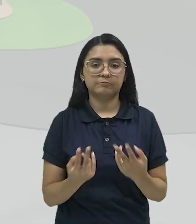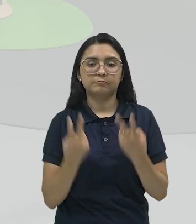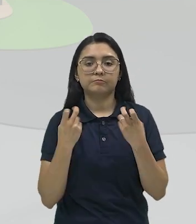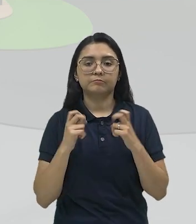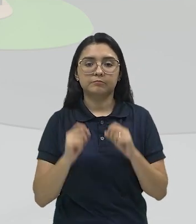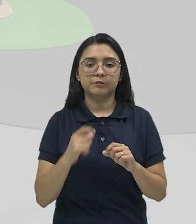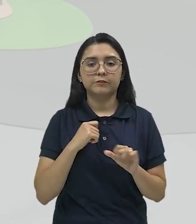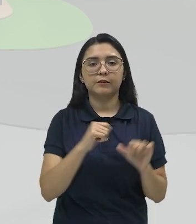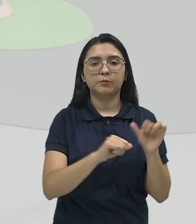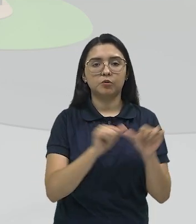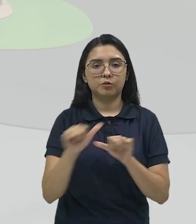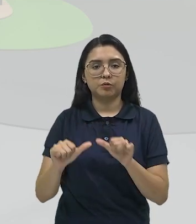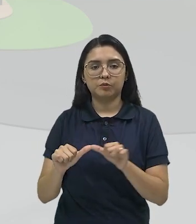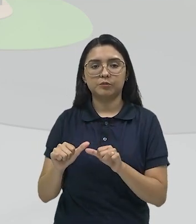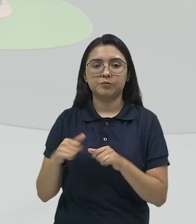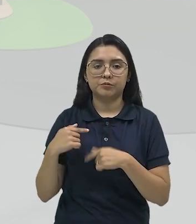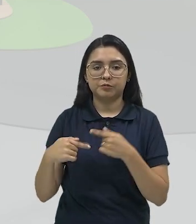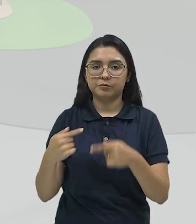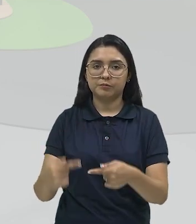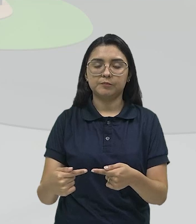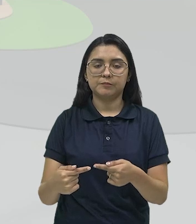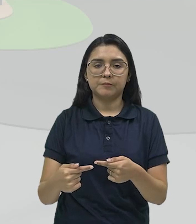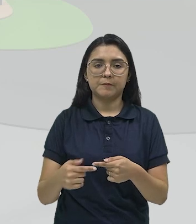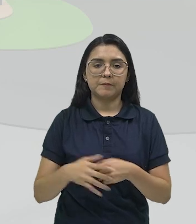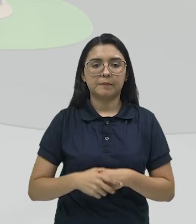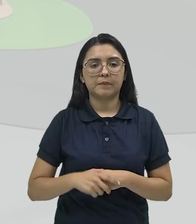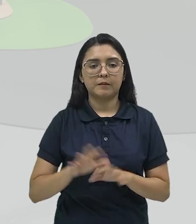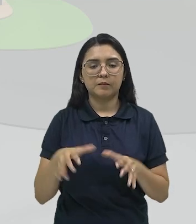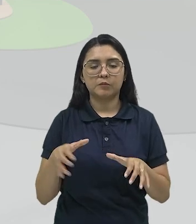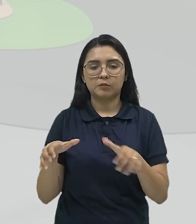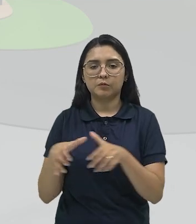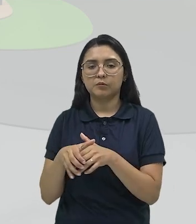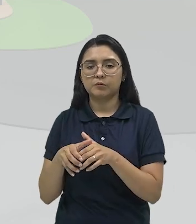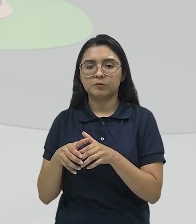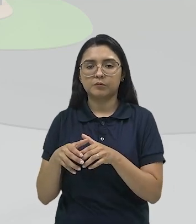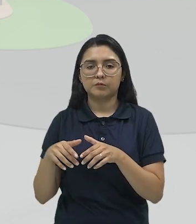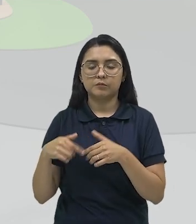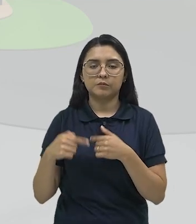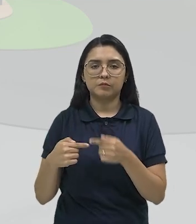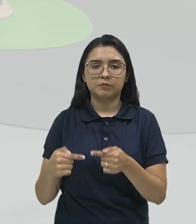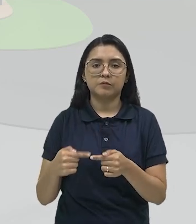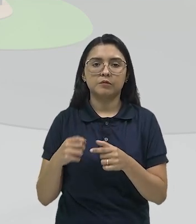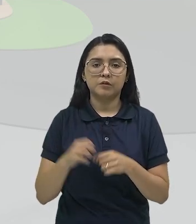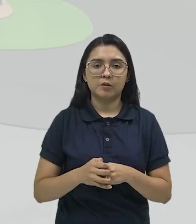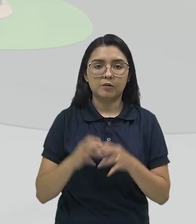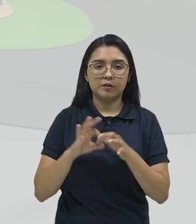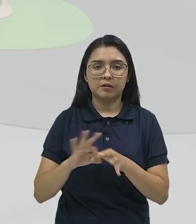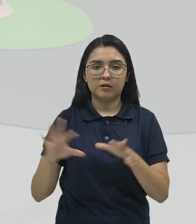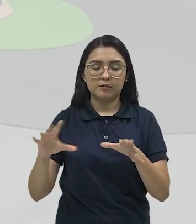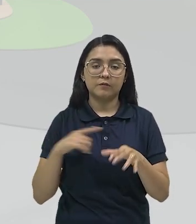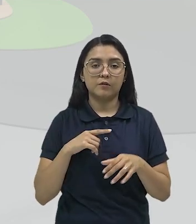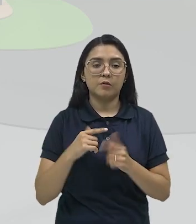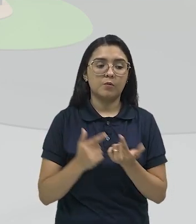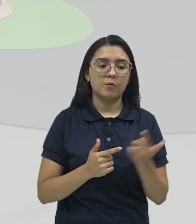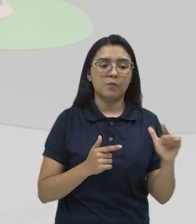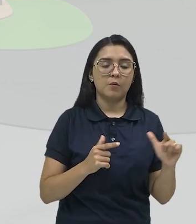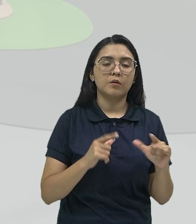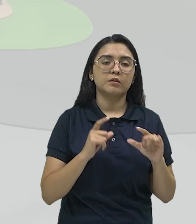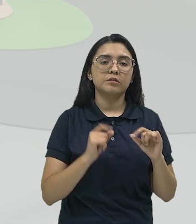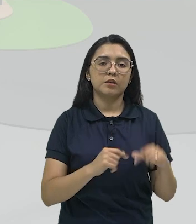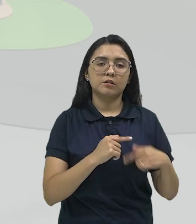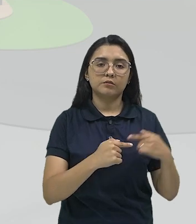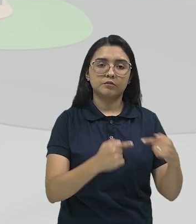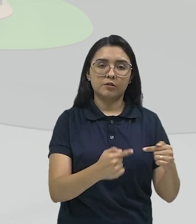fazem a alternância de gerações, né? Uma geração eles estão livres e uma geração eles estão fixos, né, na forma